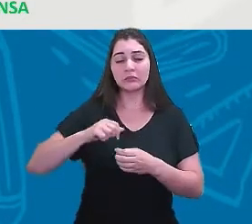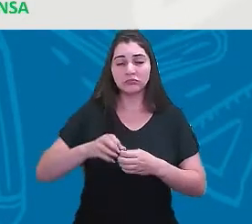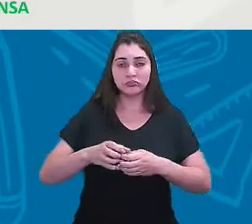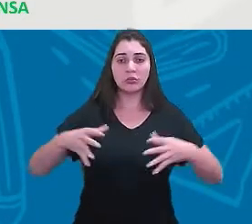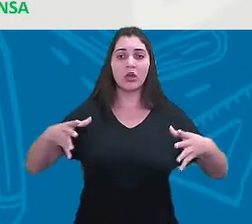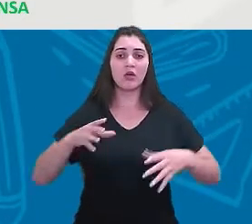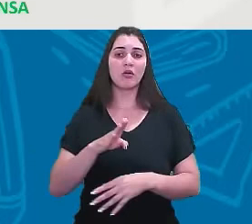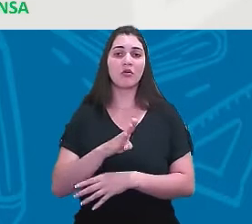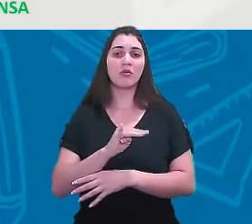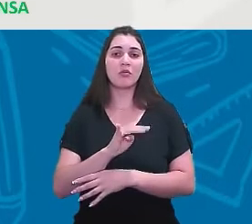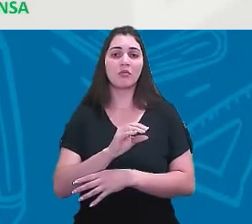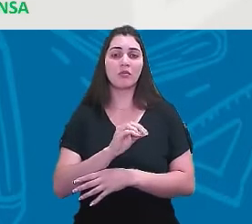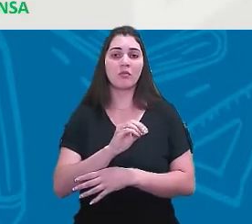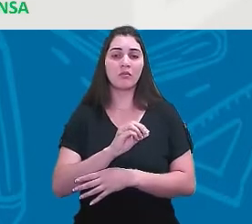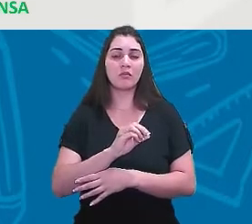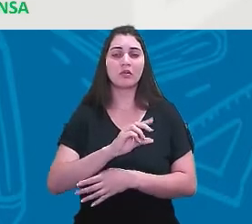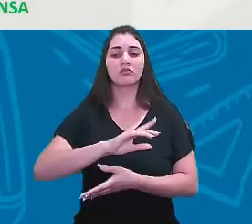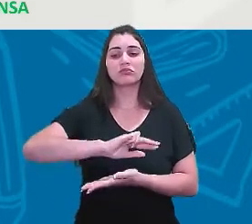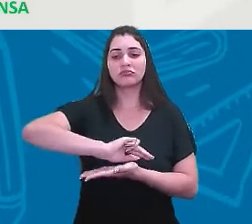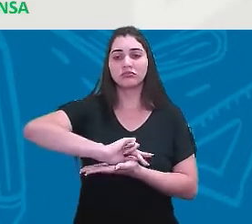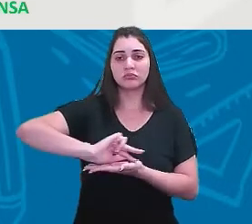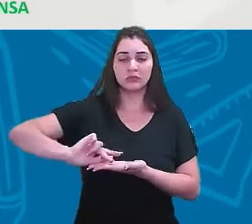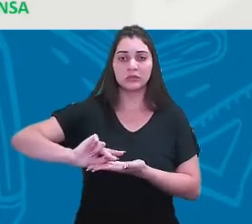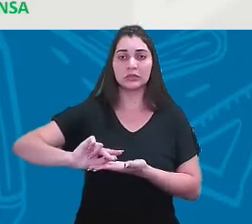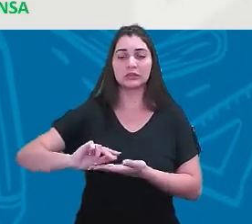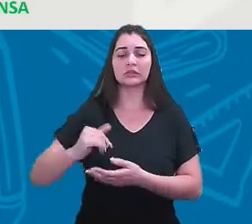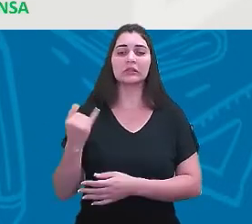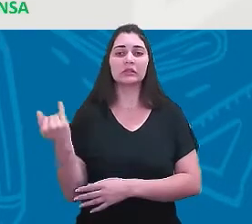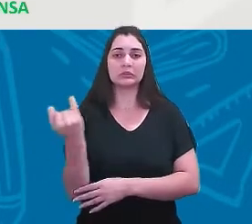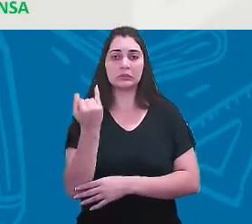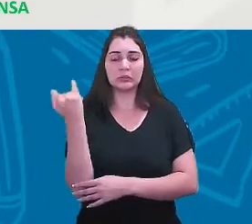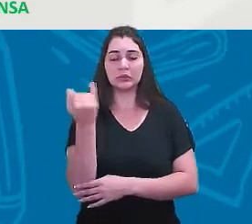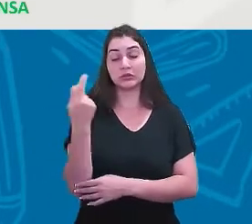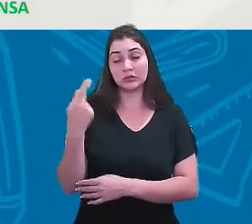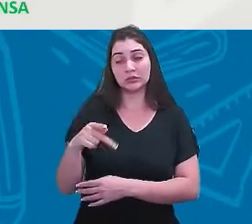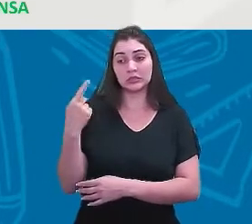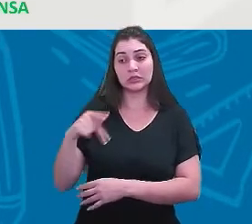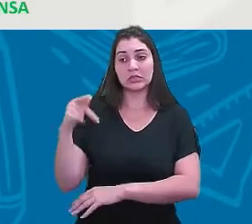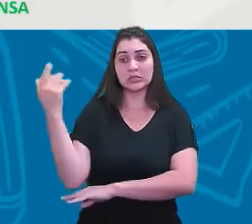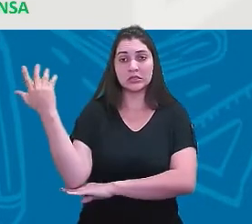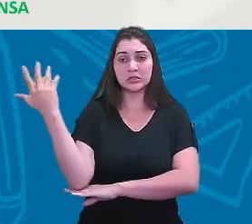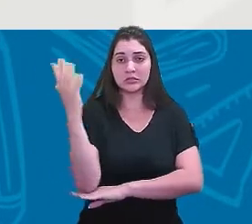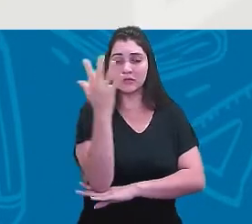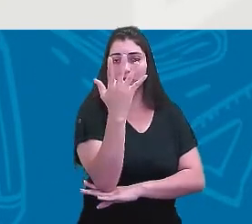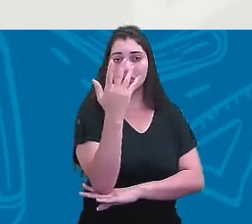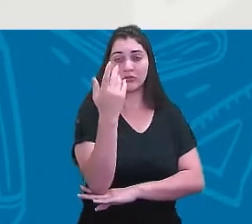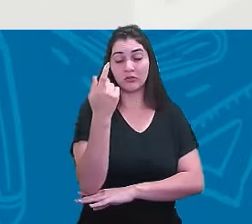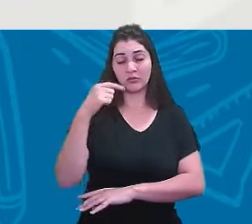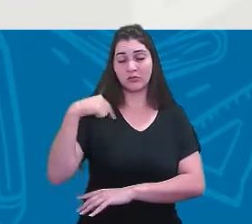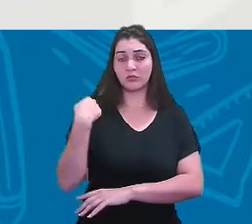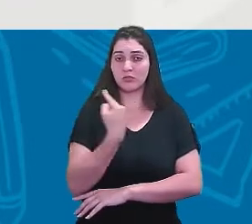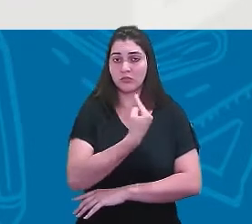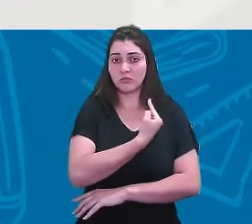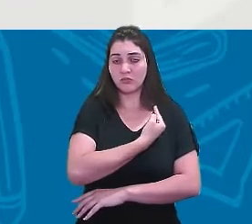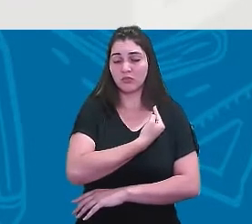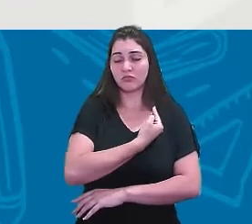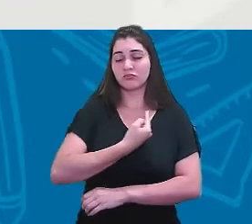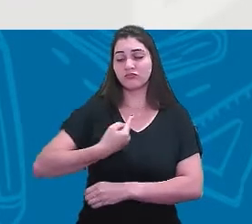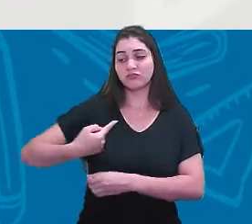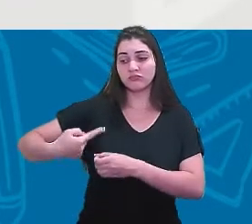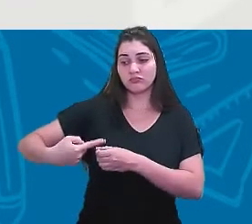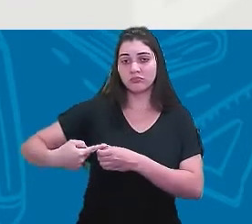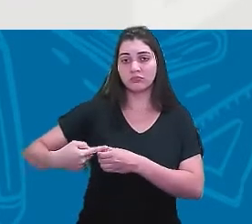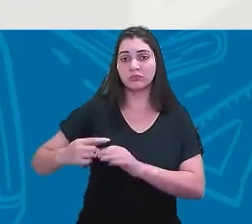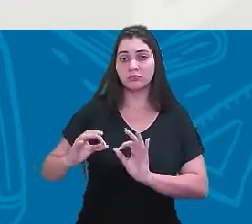biodiversidades, tá ok? Daí a importância dessa floresta aqui para a nossa região, tá certo?